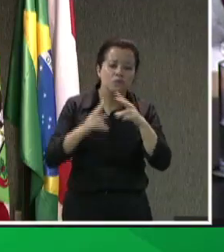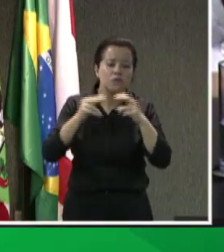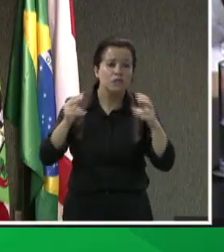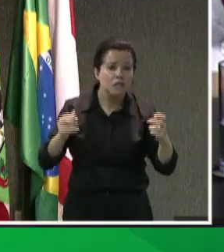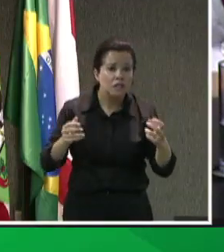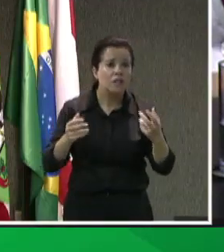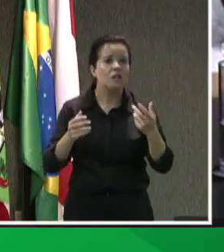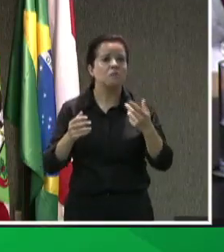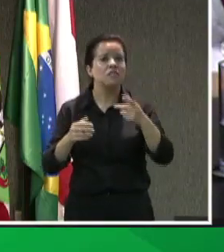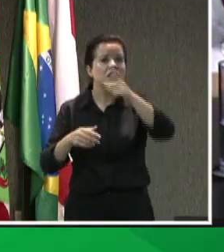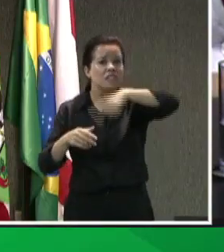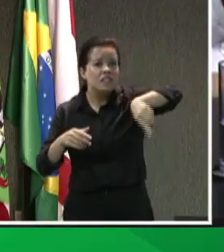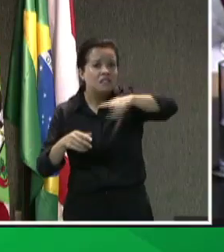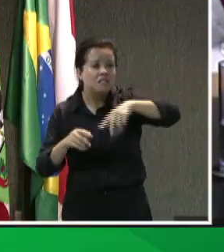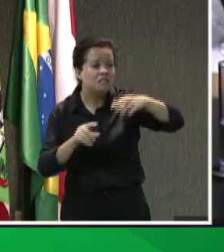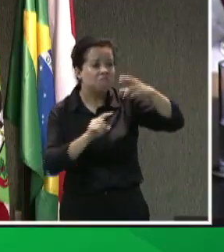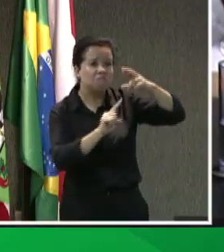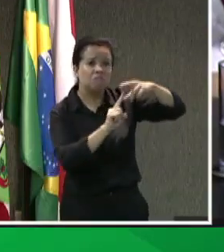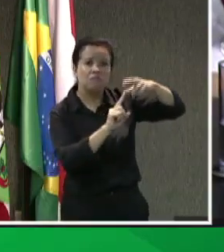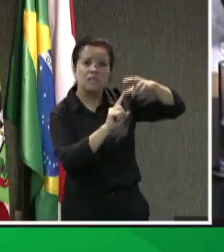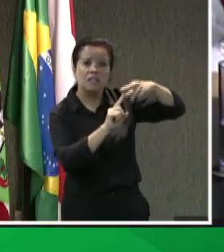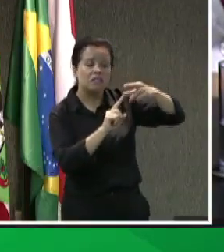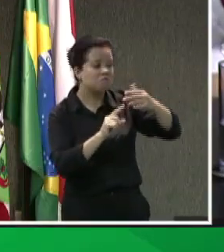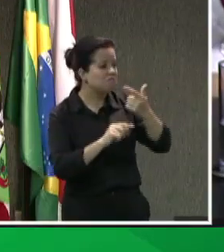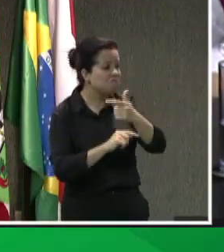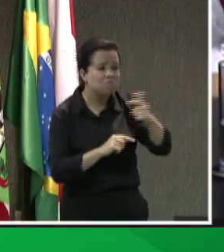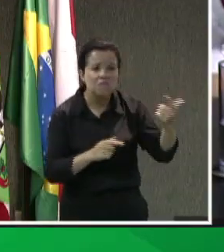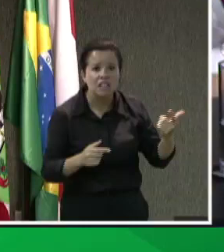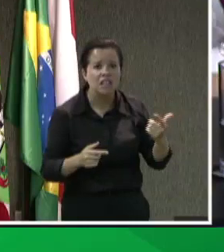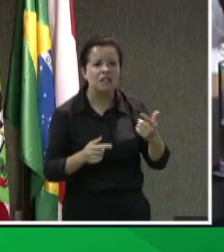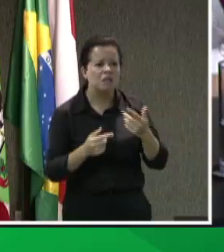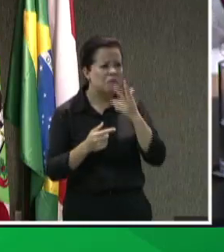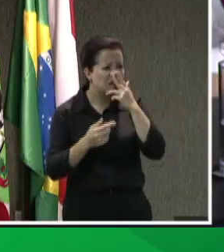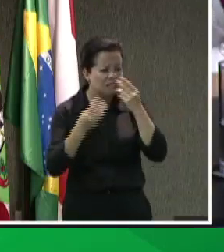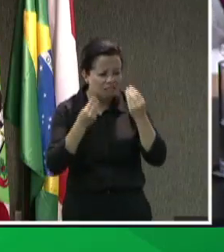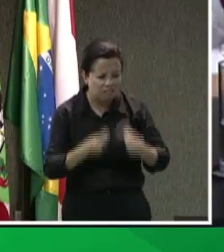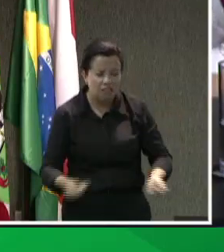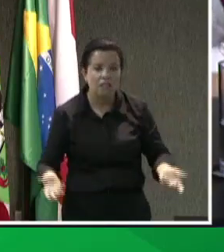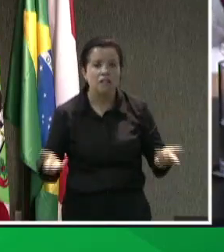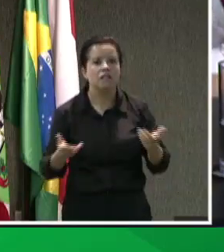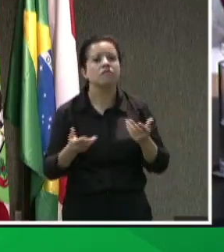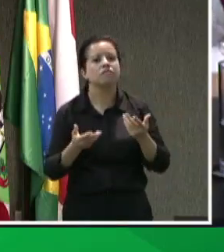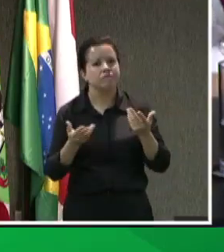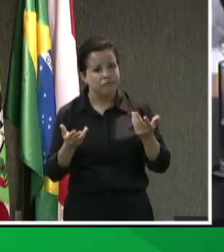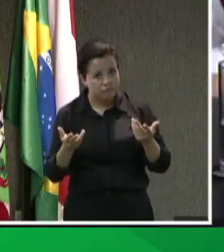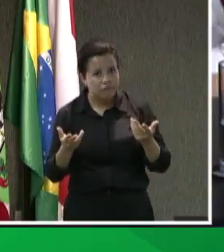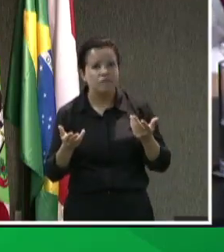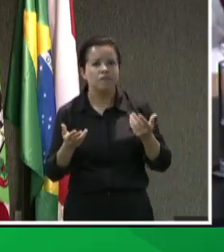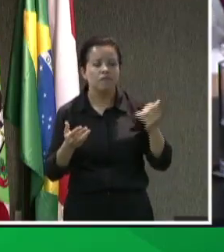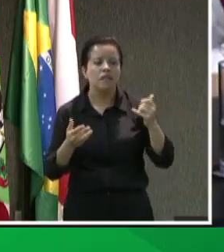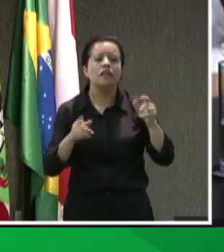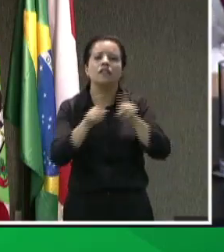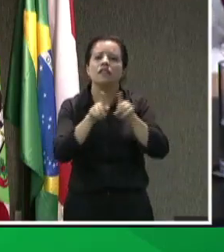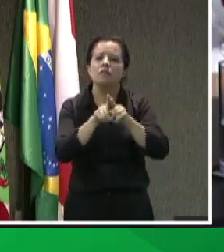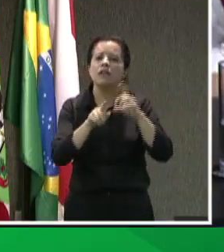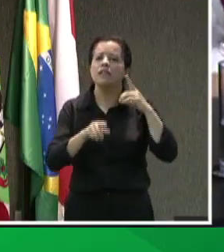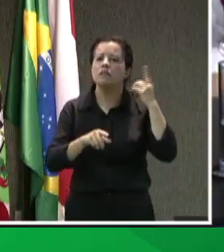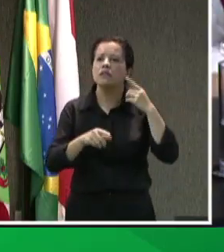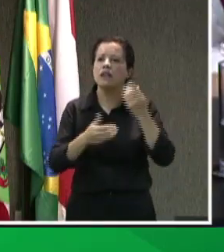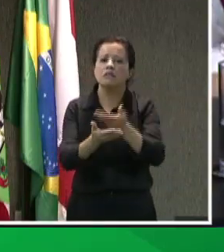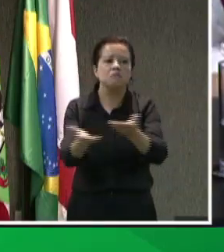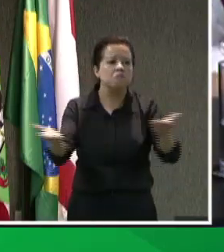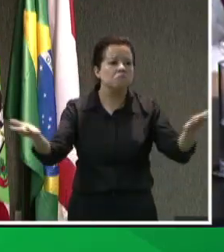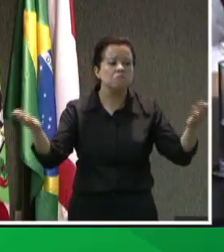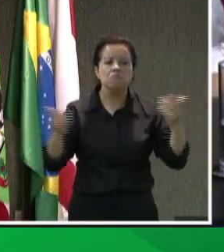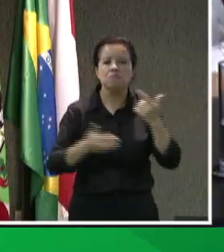município, que foi convidado, fez presente em meia hora e parece que não é importante. Quero deixar isso pesado e também dos demais deputados. Poderia ter mais deputados aqui na Assembleia